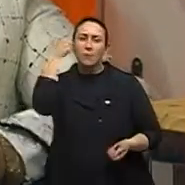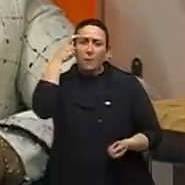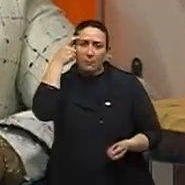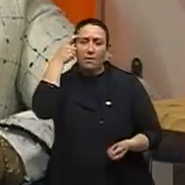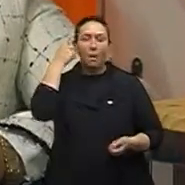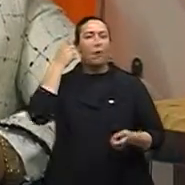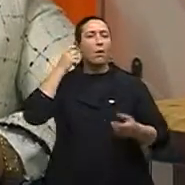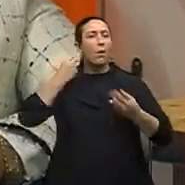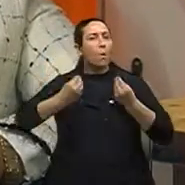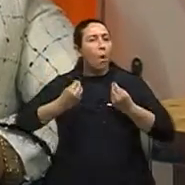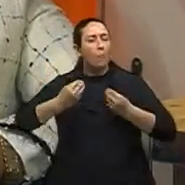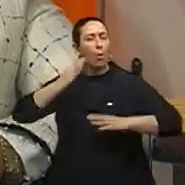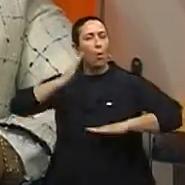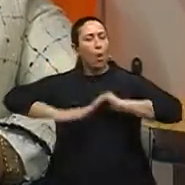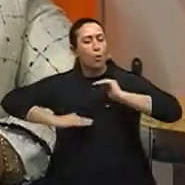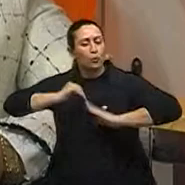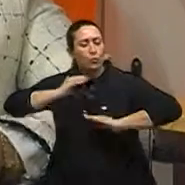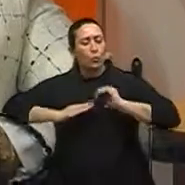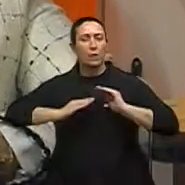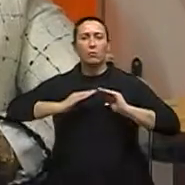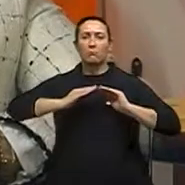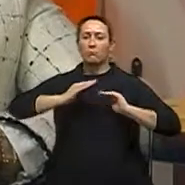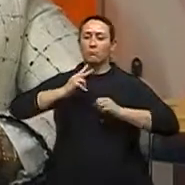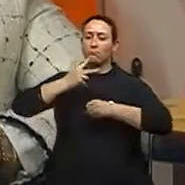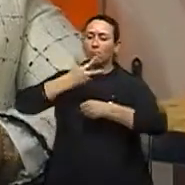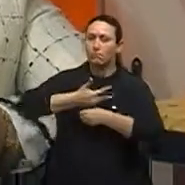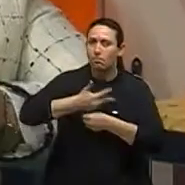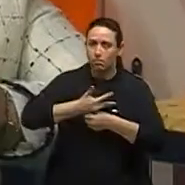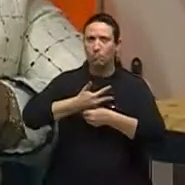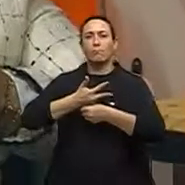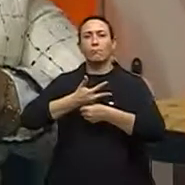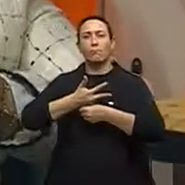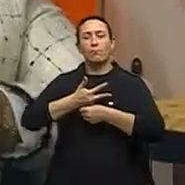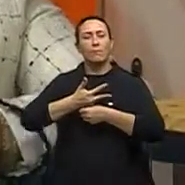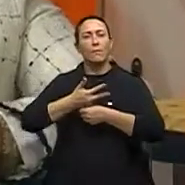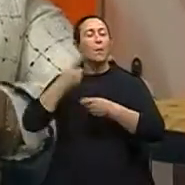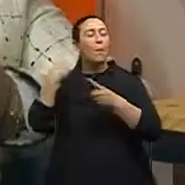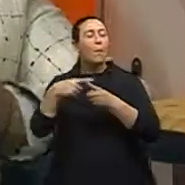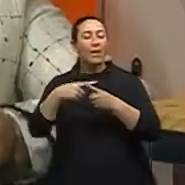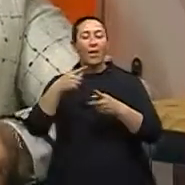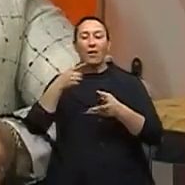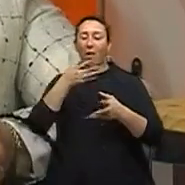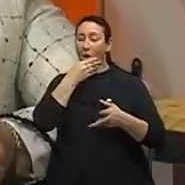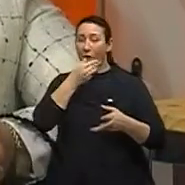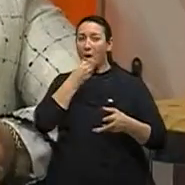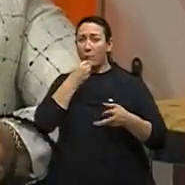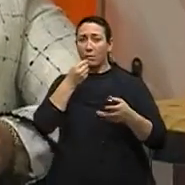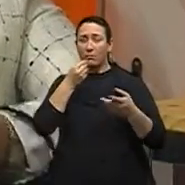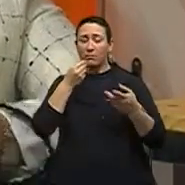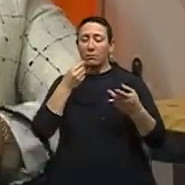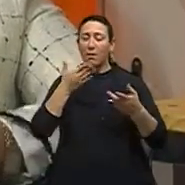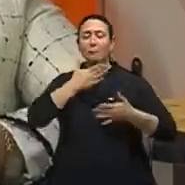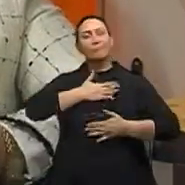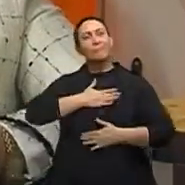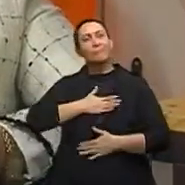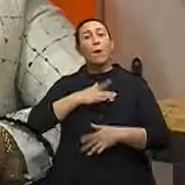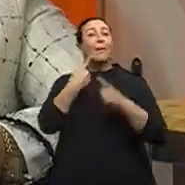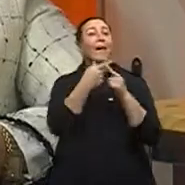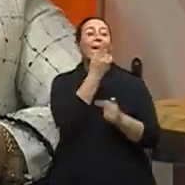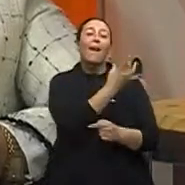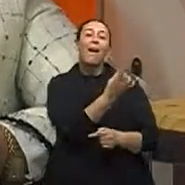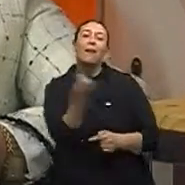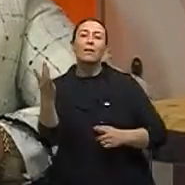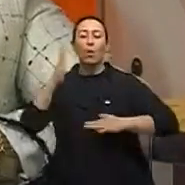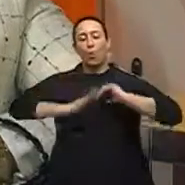construir o envelhecimento envelhecimento não é algo para ser esperado passivamente cada um constrói sua